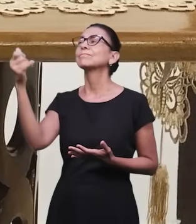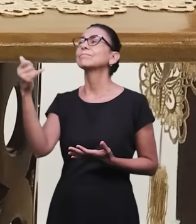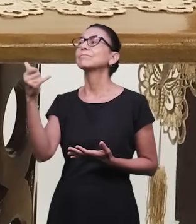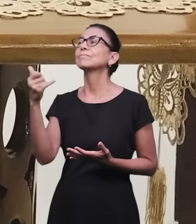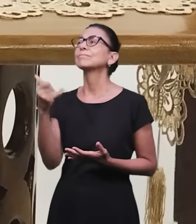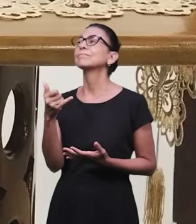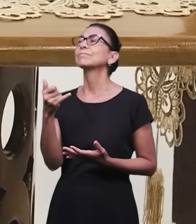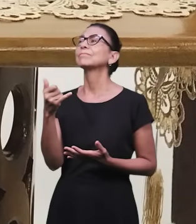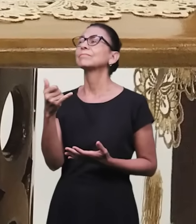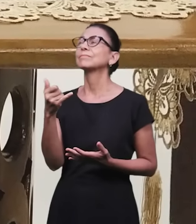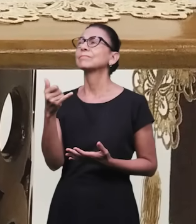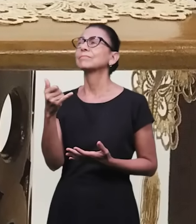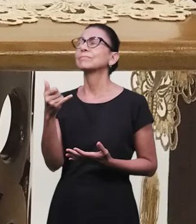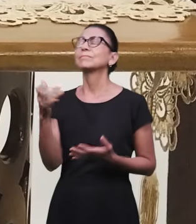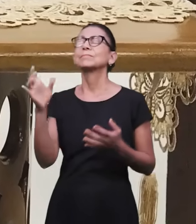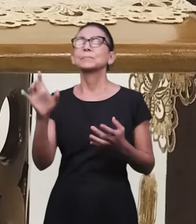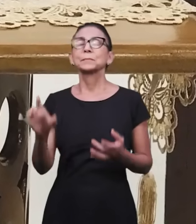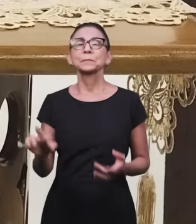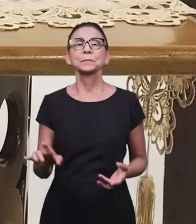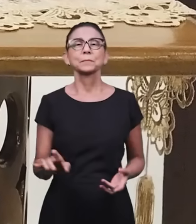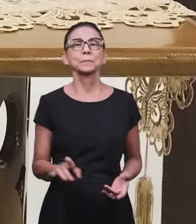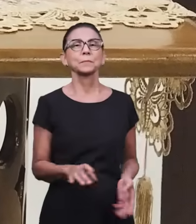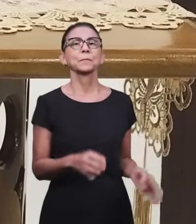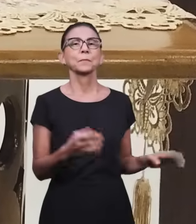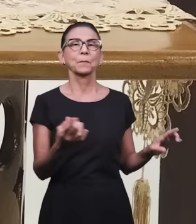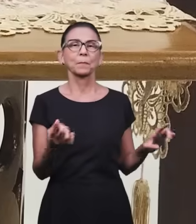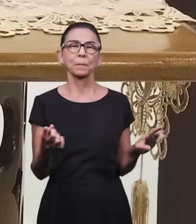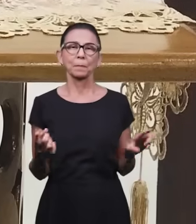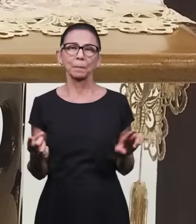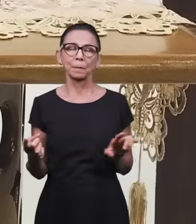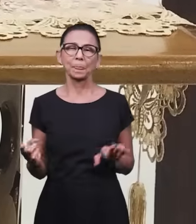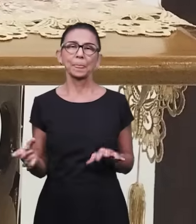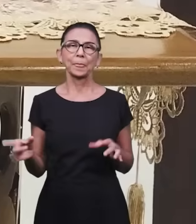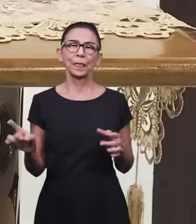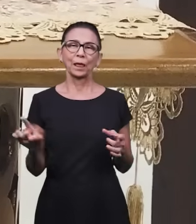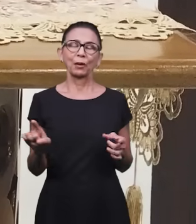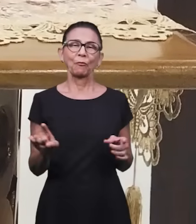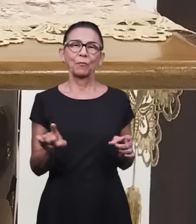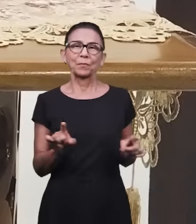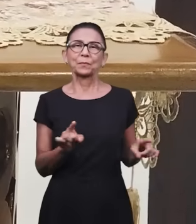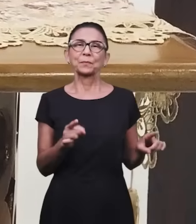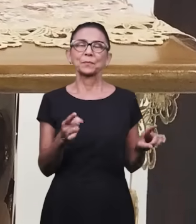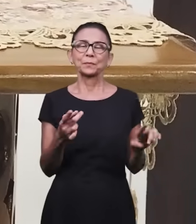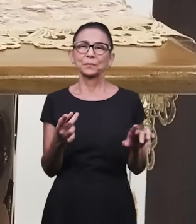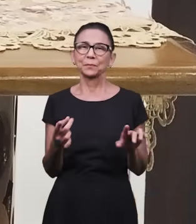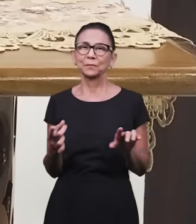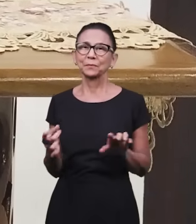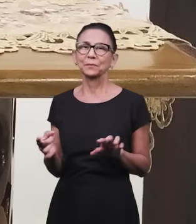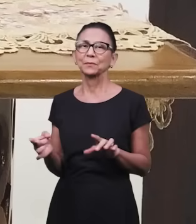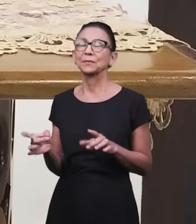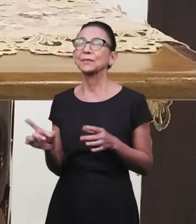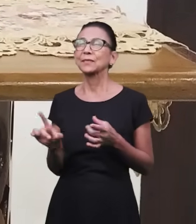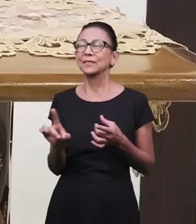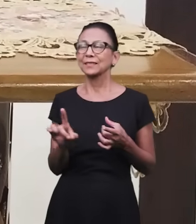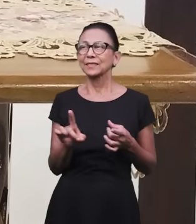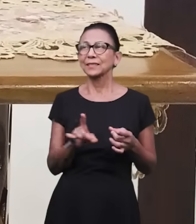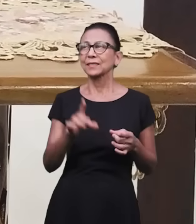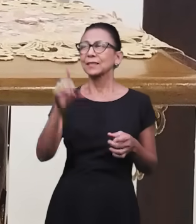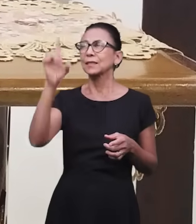Deus, siga alegre atento ao teu mandar.